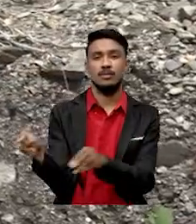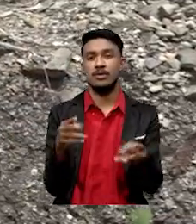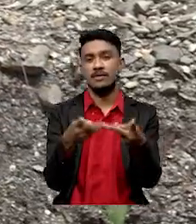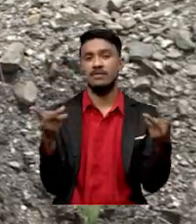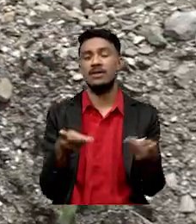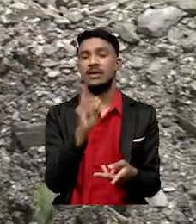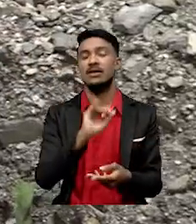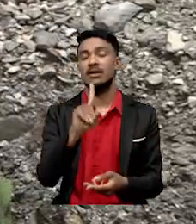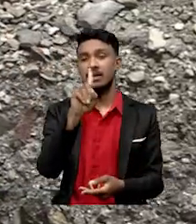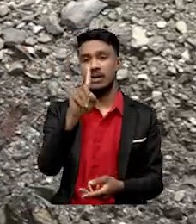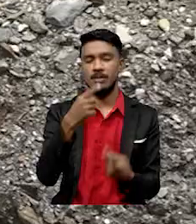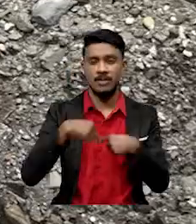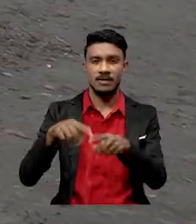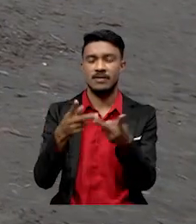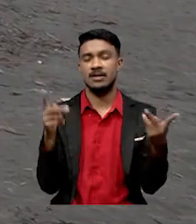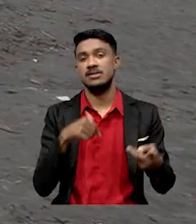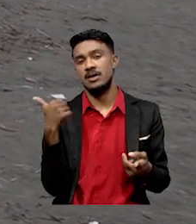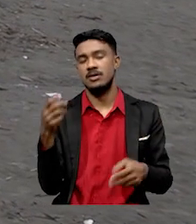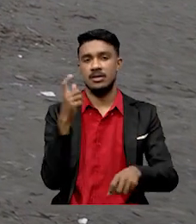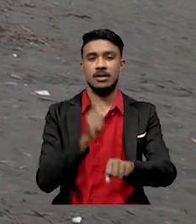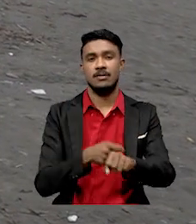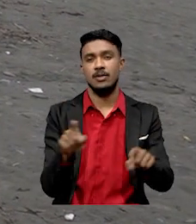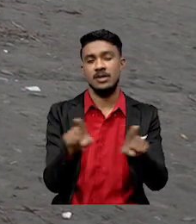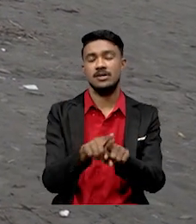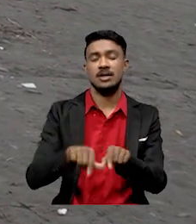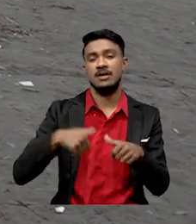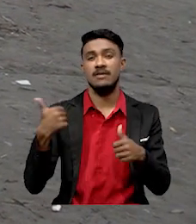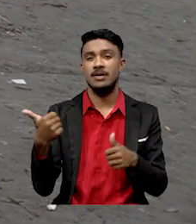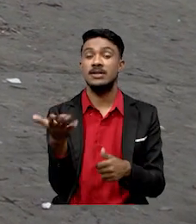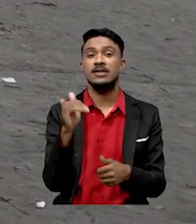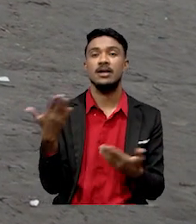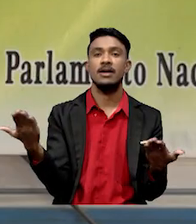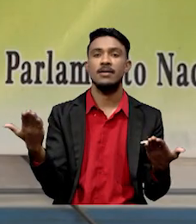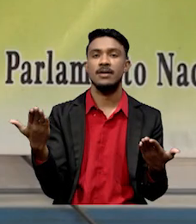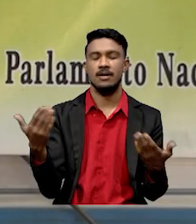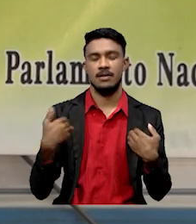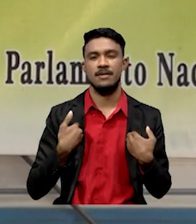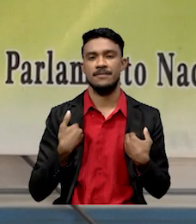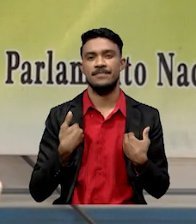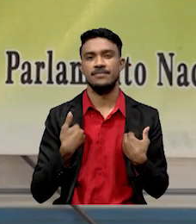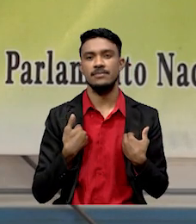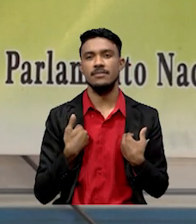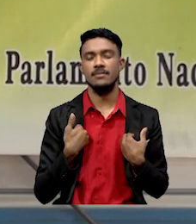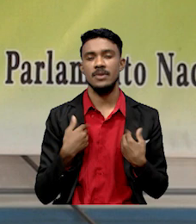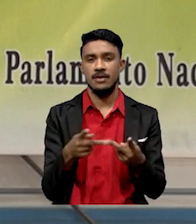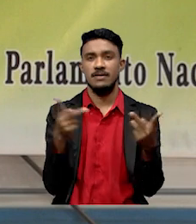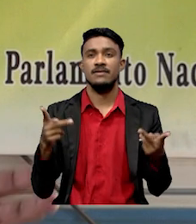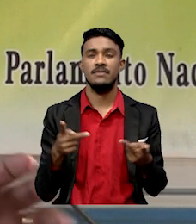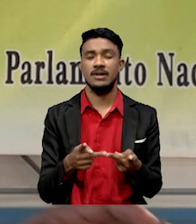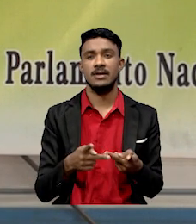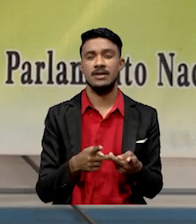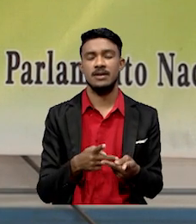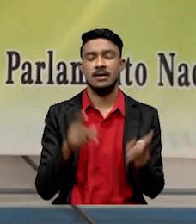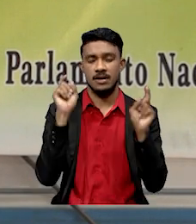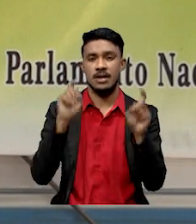selu situ saun dahane sane ita halai fil fali bahia serne be makata utela bahia be sira area tematik usirnya ini